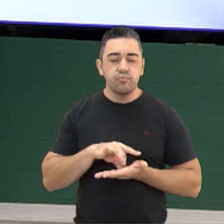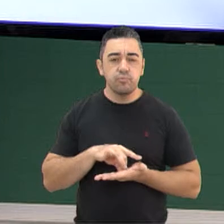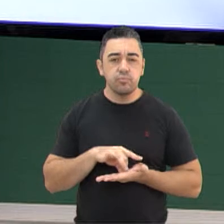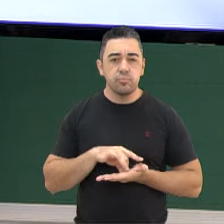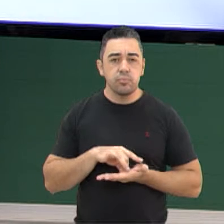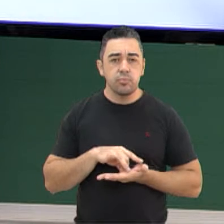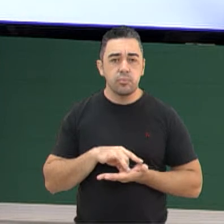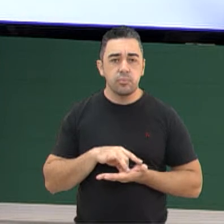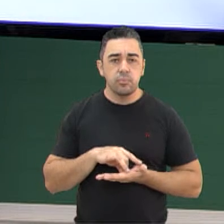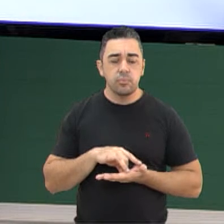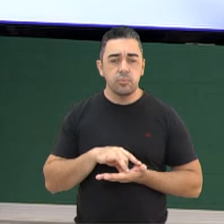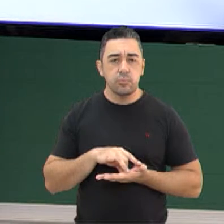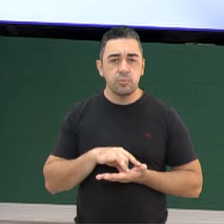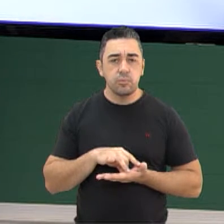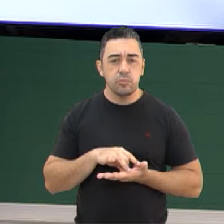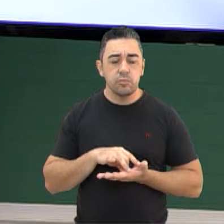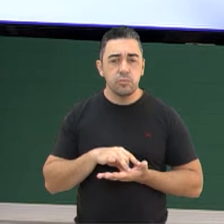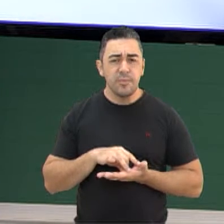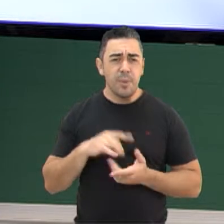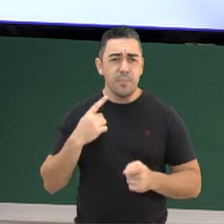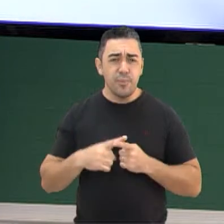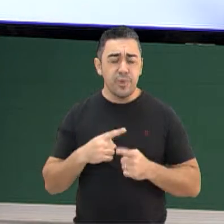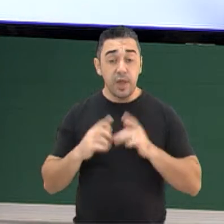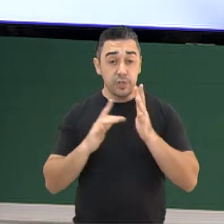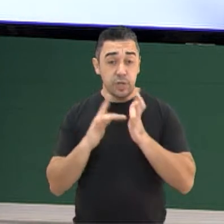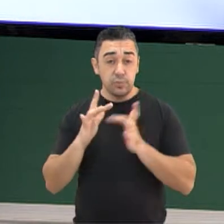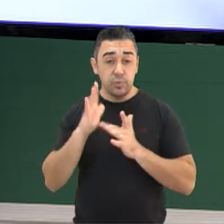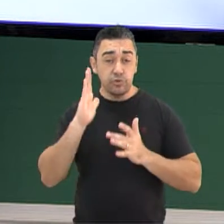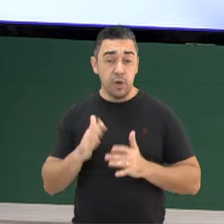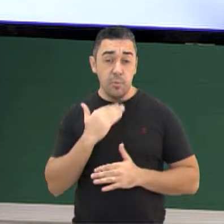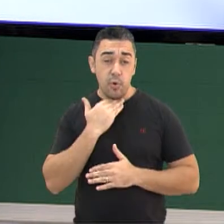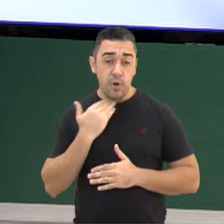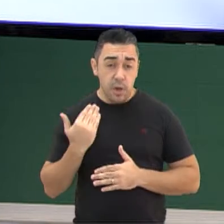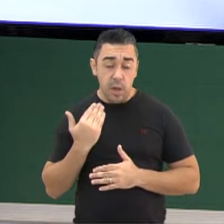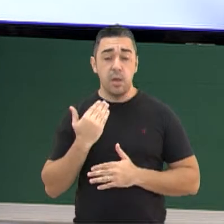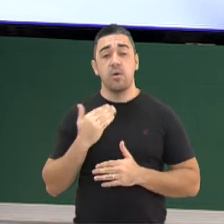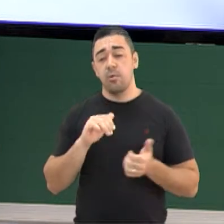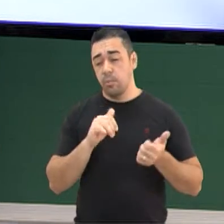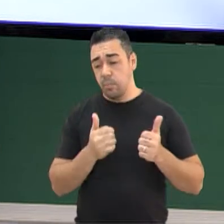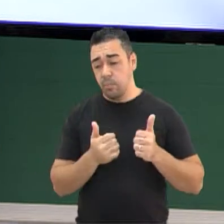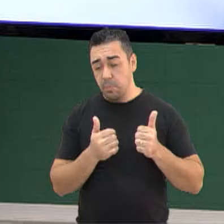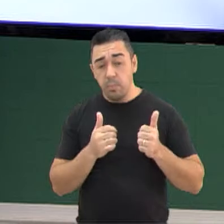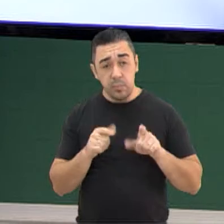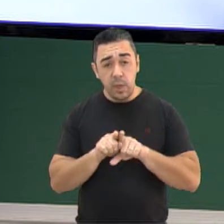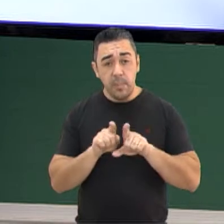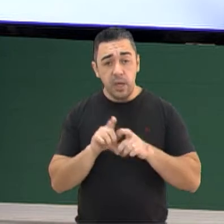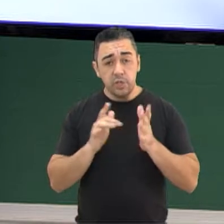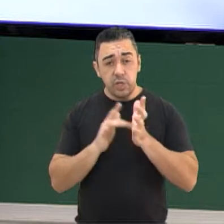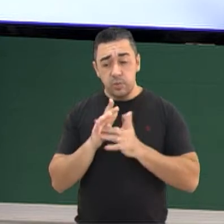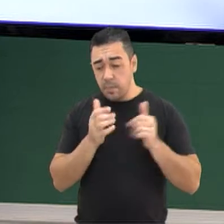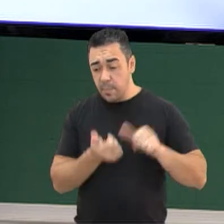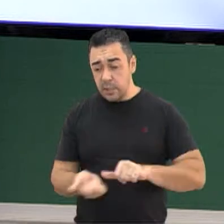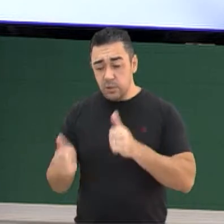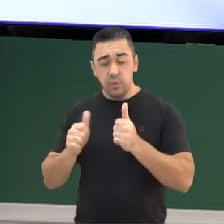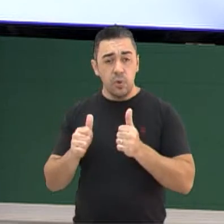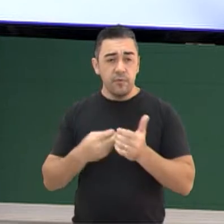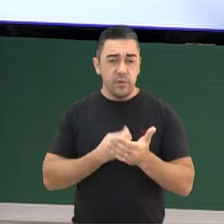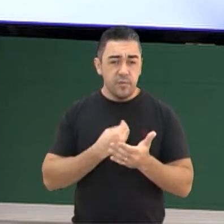batismo apaga o pecado original, porque Jesus morreu, enfim, se batizou também, mas viveu e morreu por